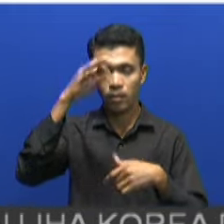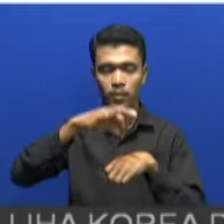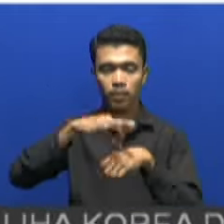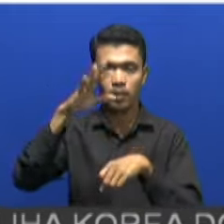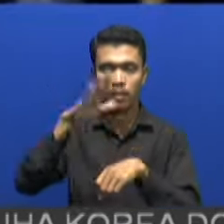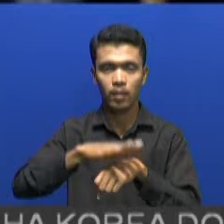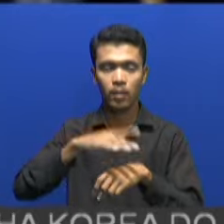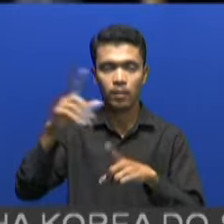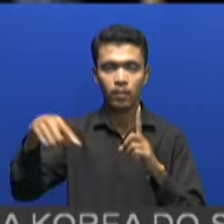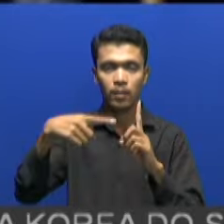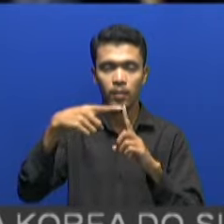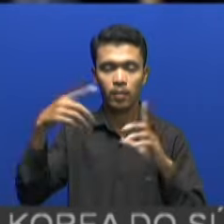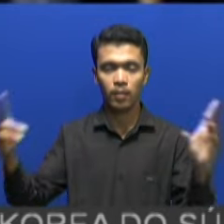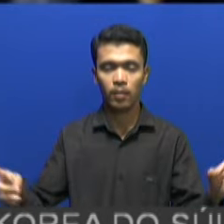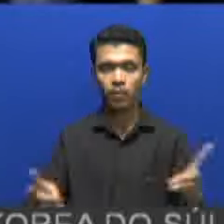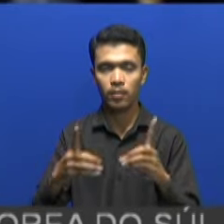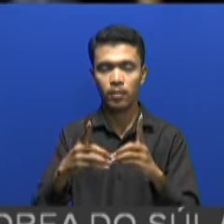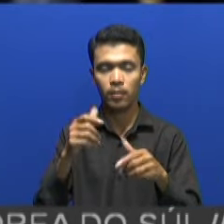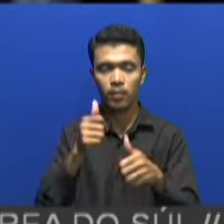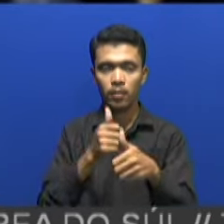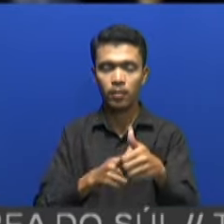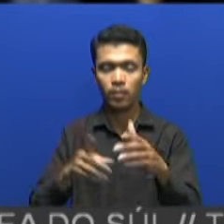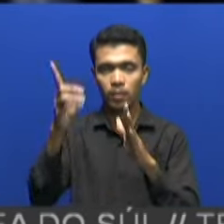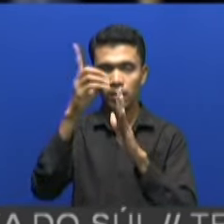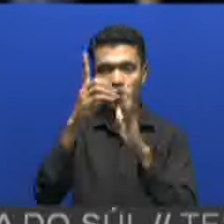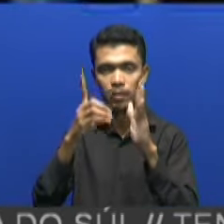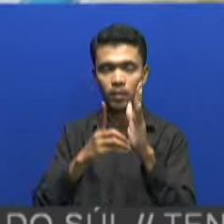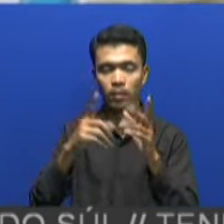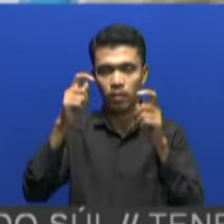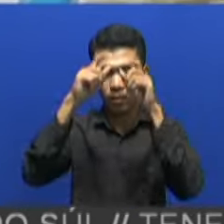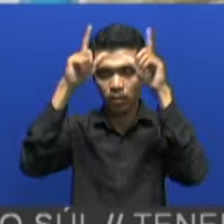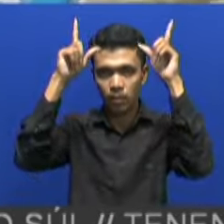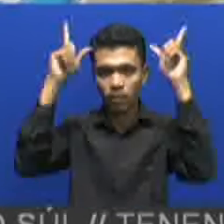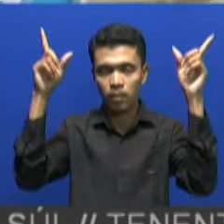akontese. Tuiradus tina ne Timor Leste zero no livre husi